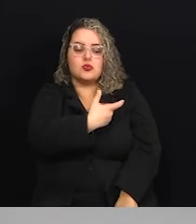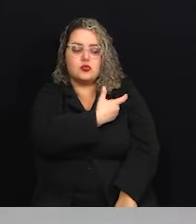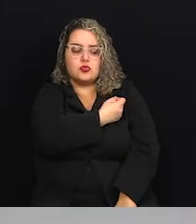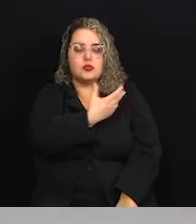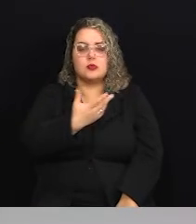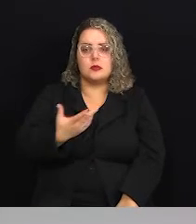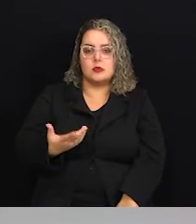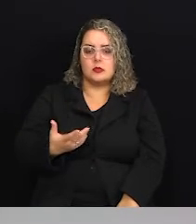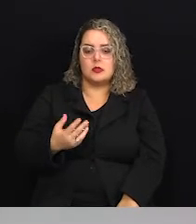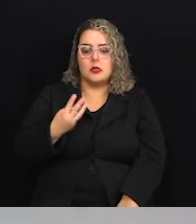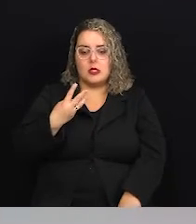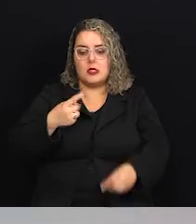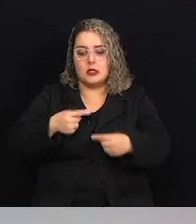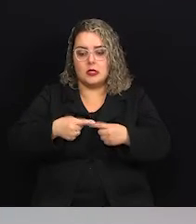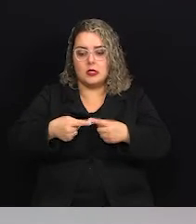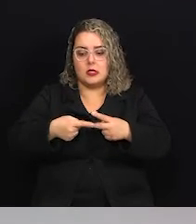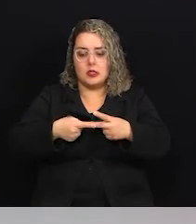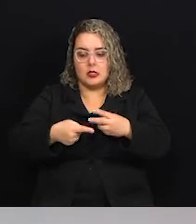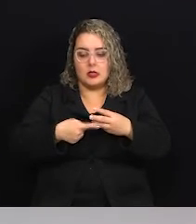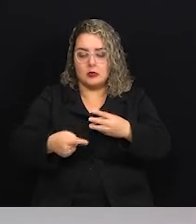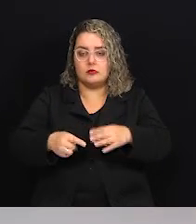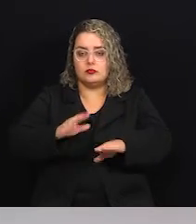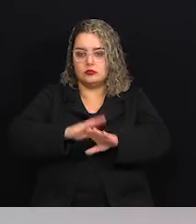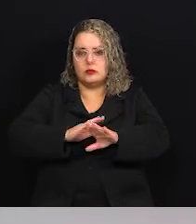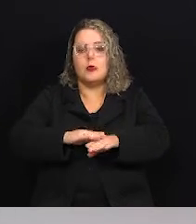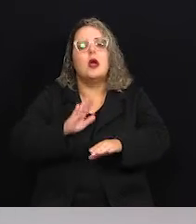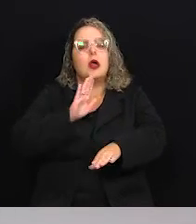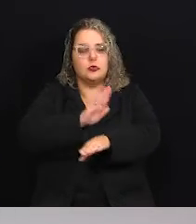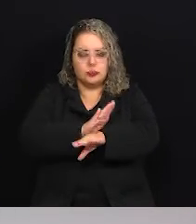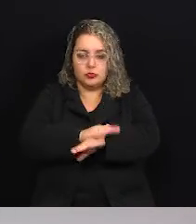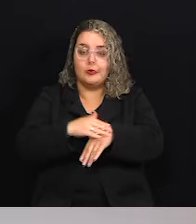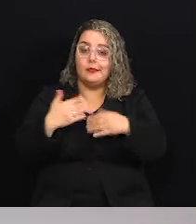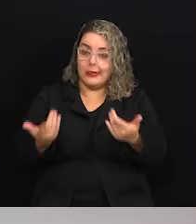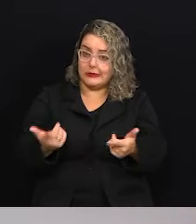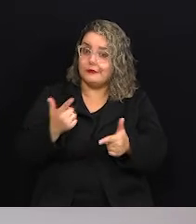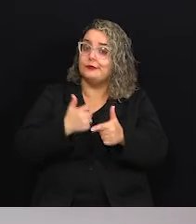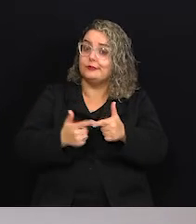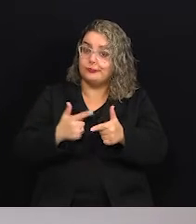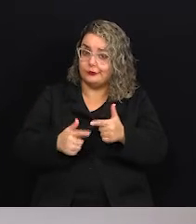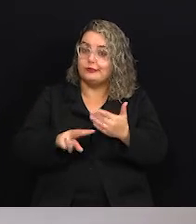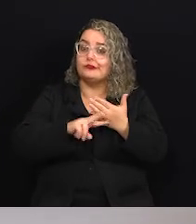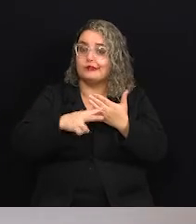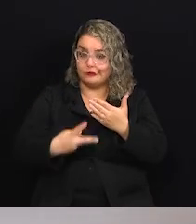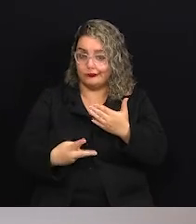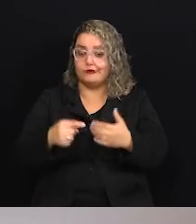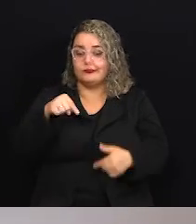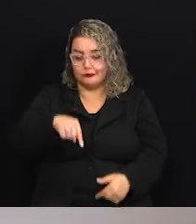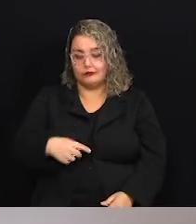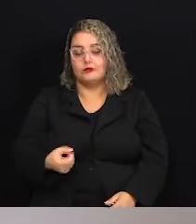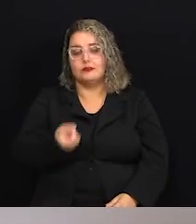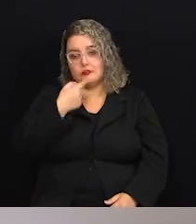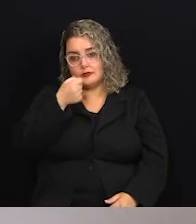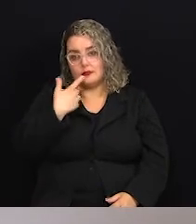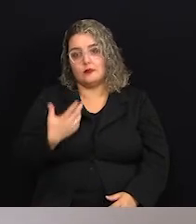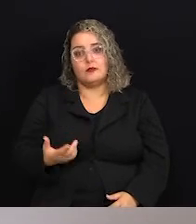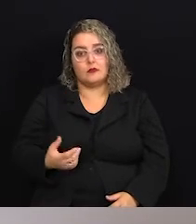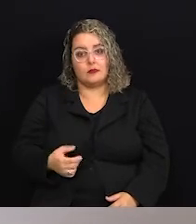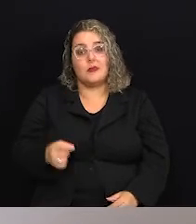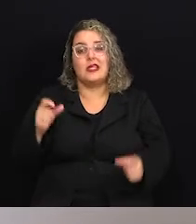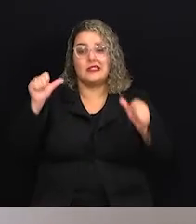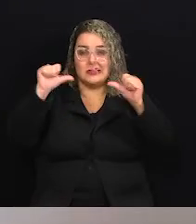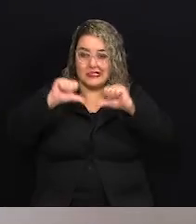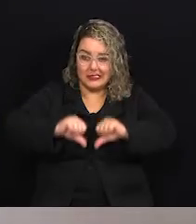aquela injeçãozinha que fica lá 3 semanas agindo. Ajuda? Pode ajudar, mas aí os problemas, os efeitos colaterais desse tipo de medicação